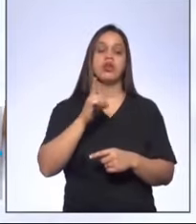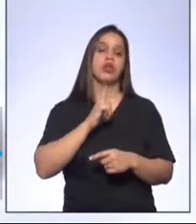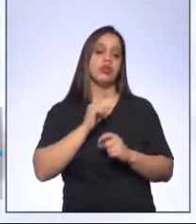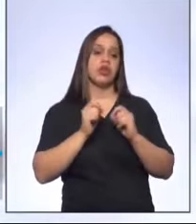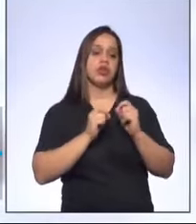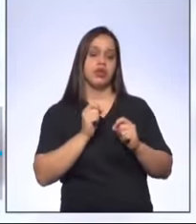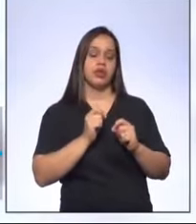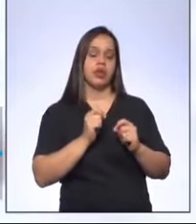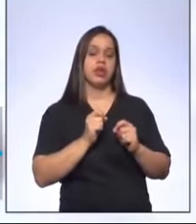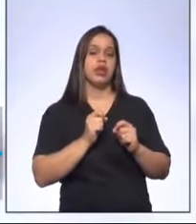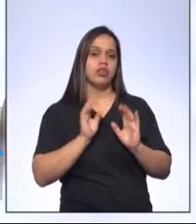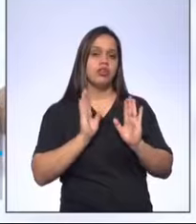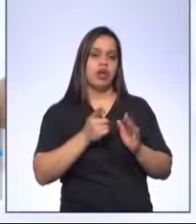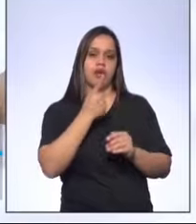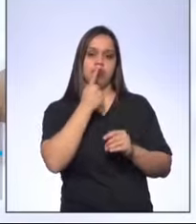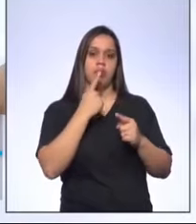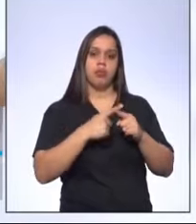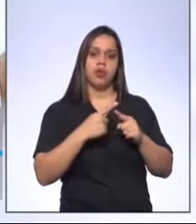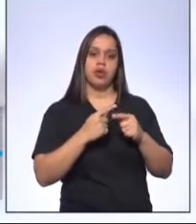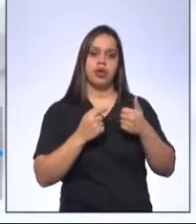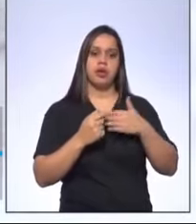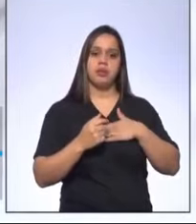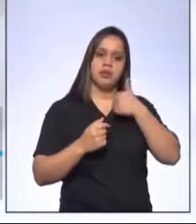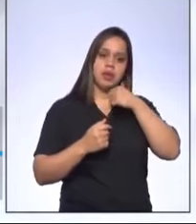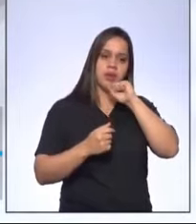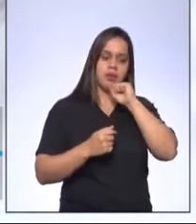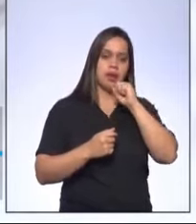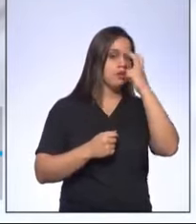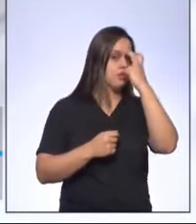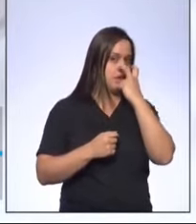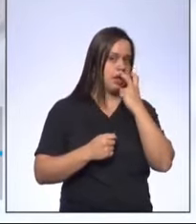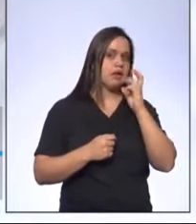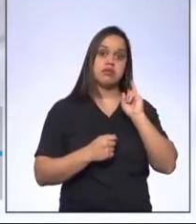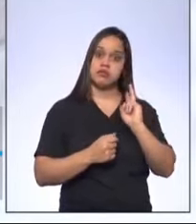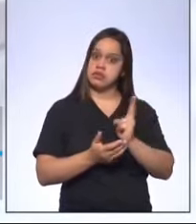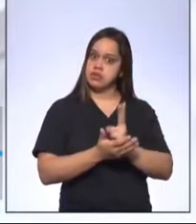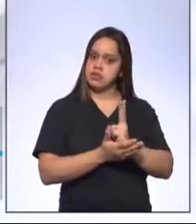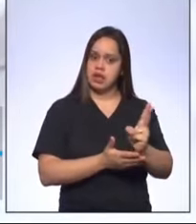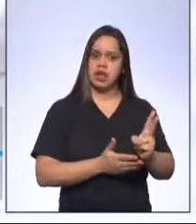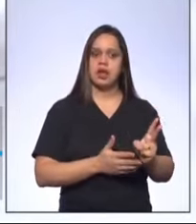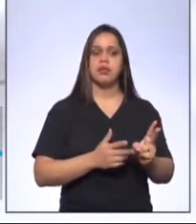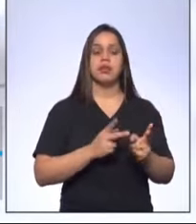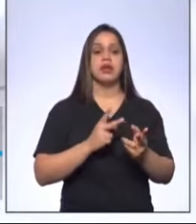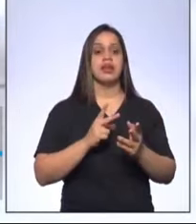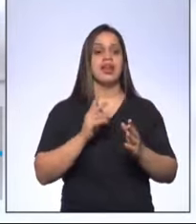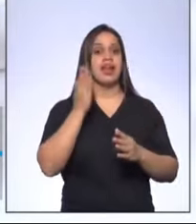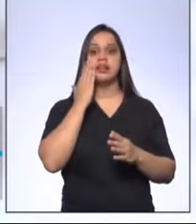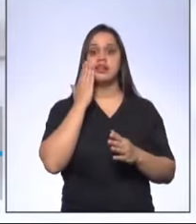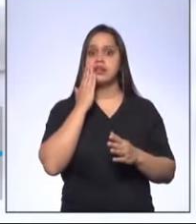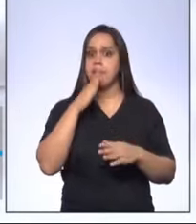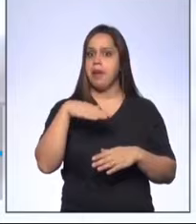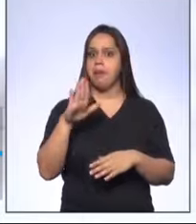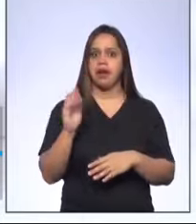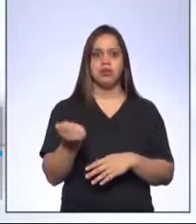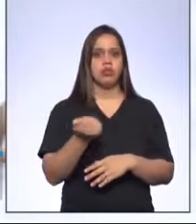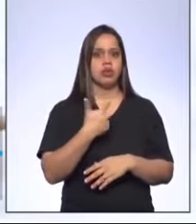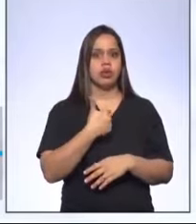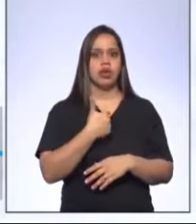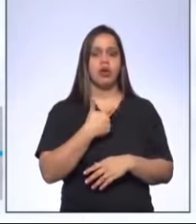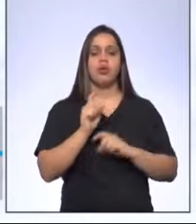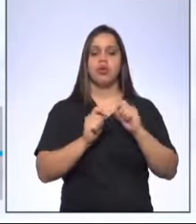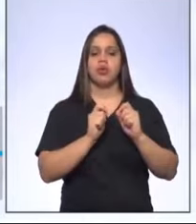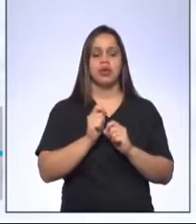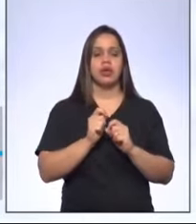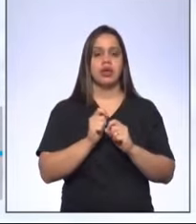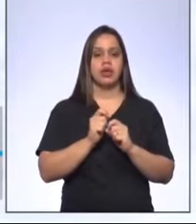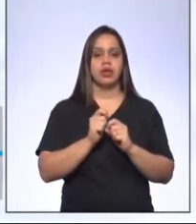porque minha mãe era cega, ela sempre foi, né? E sabia muito mais do que eu, mas os olhos